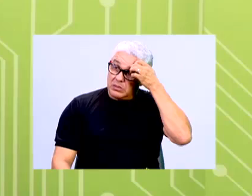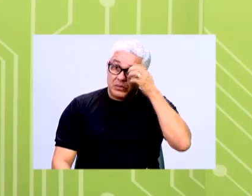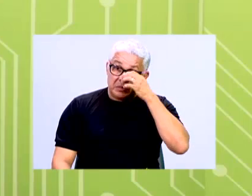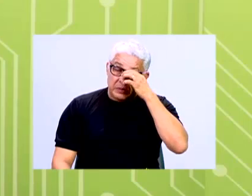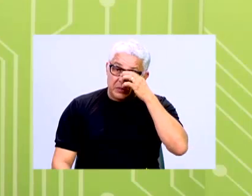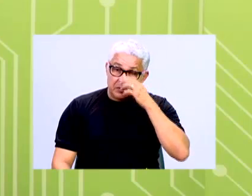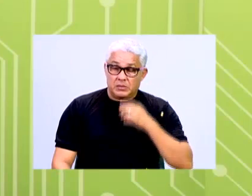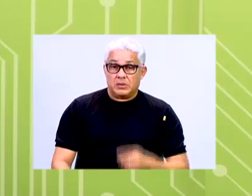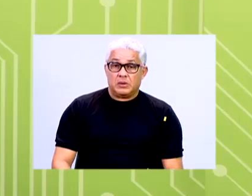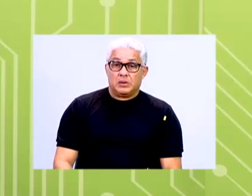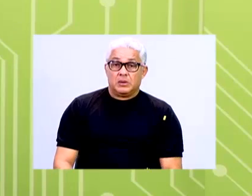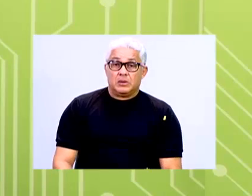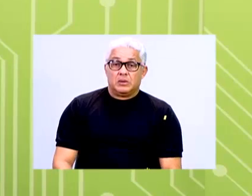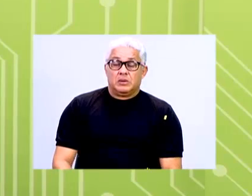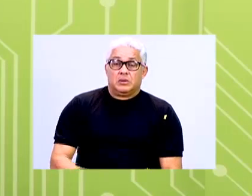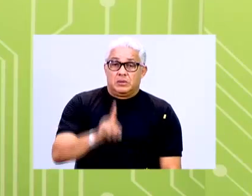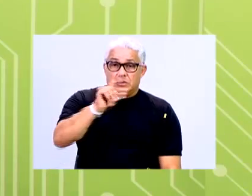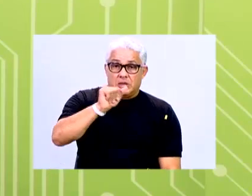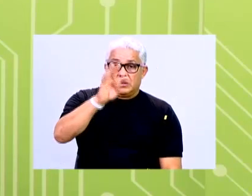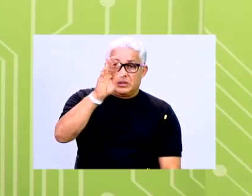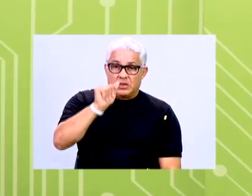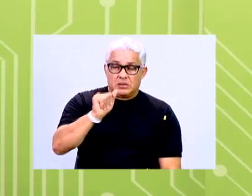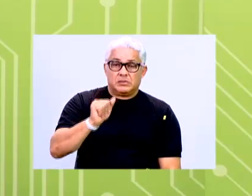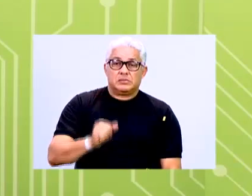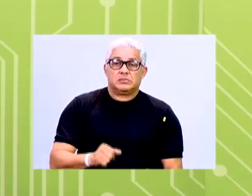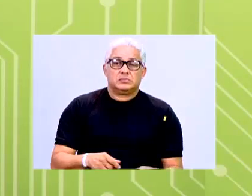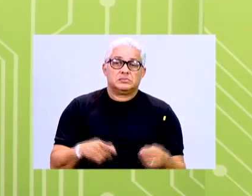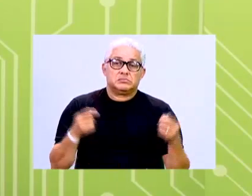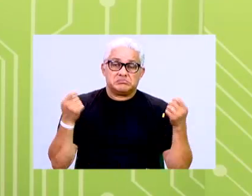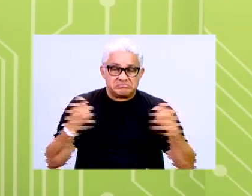Qual é o prazo que determinada